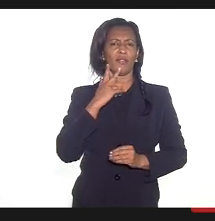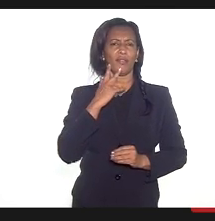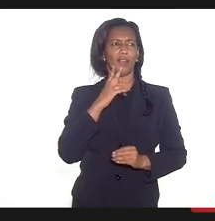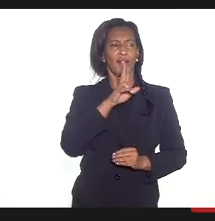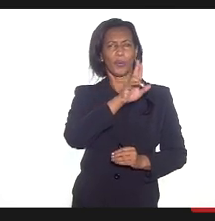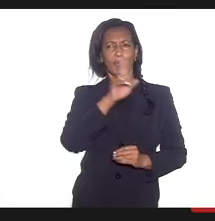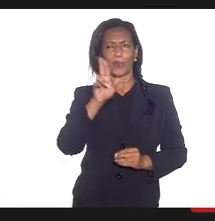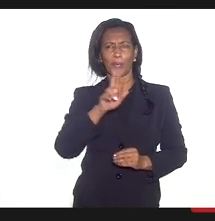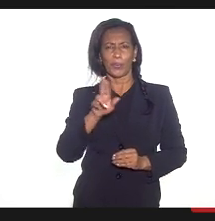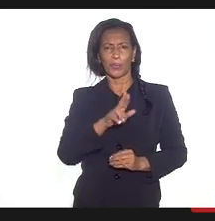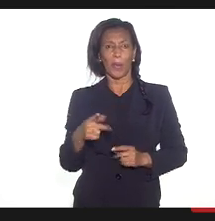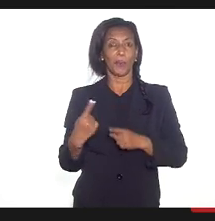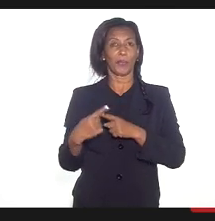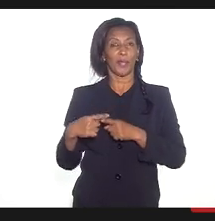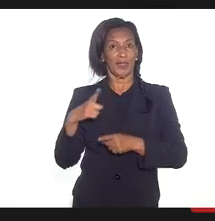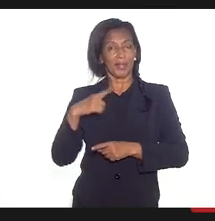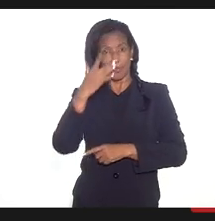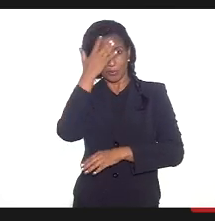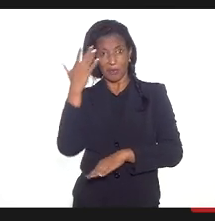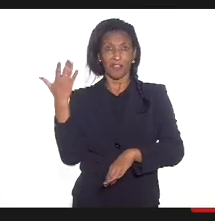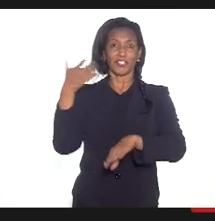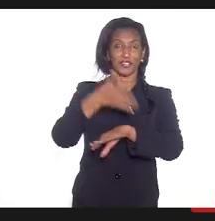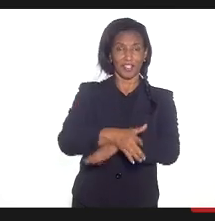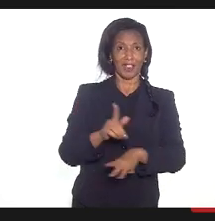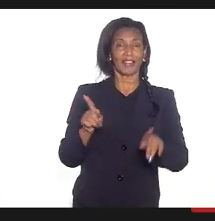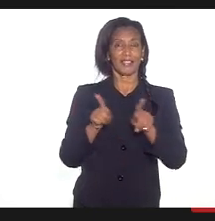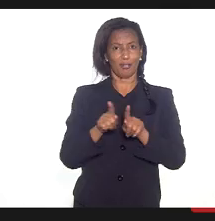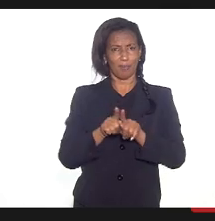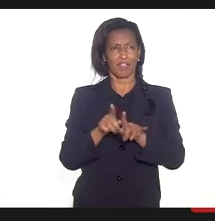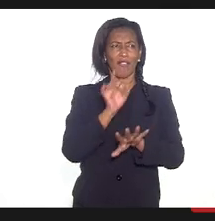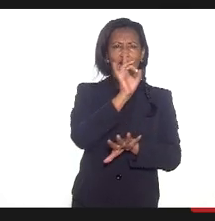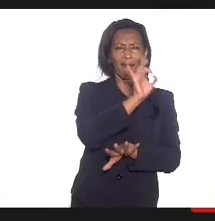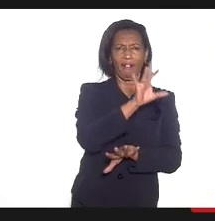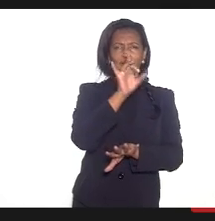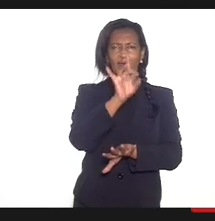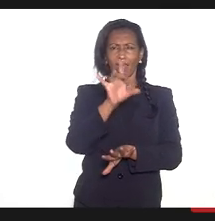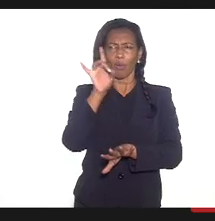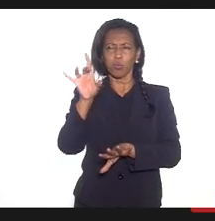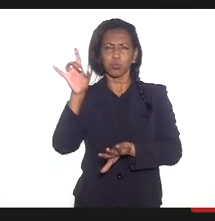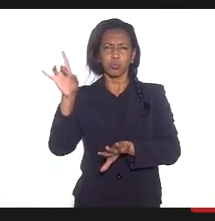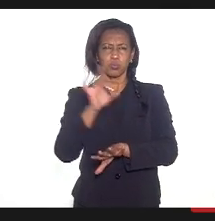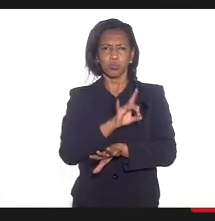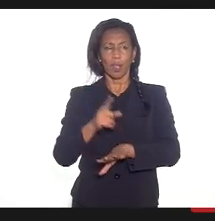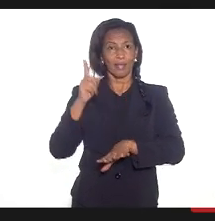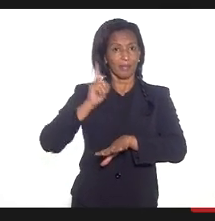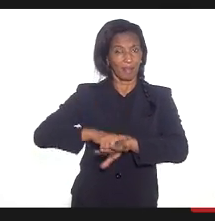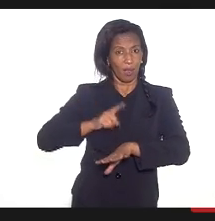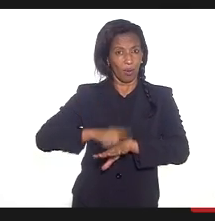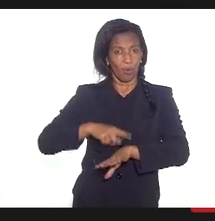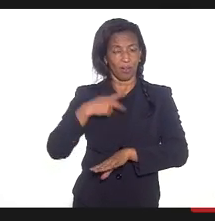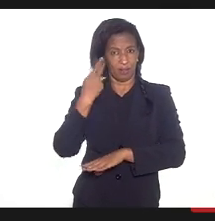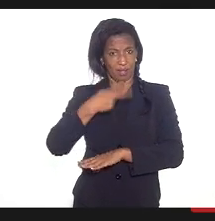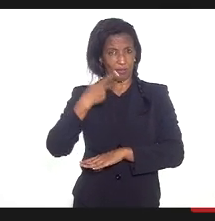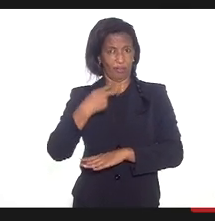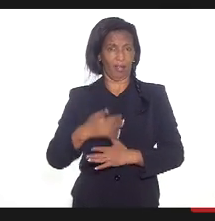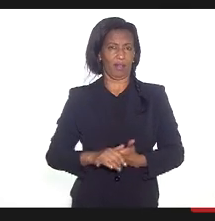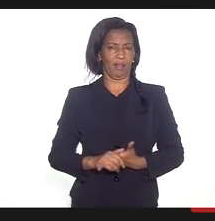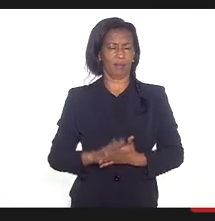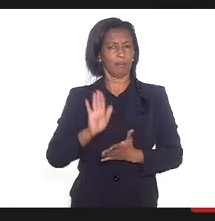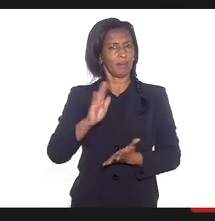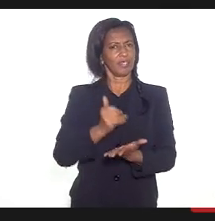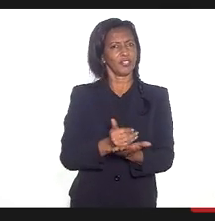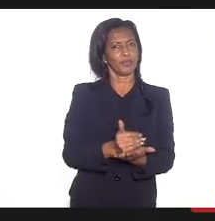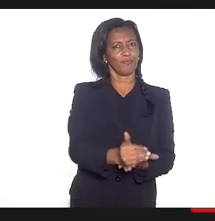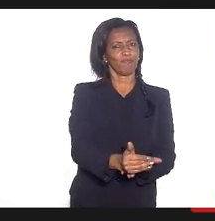aqui, tem gente que vai entrar daqui a pouco, e a gente vai anunciando cada um no momento da sua fala, tá? Mas a gente quer